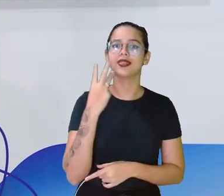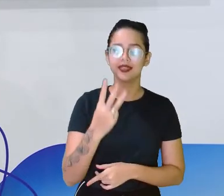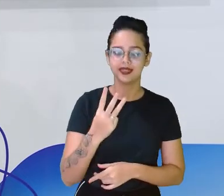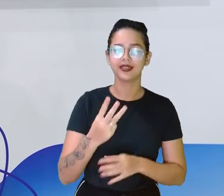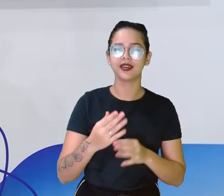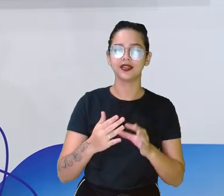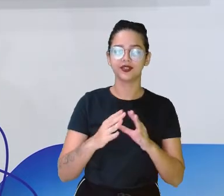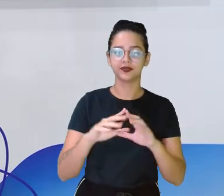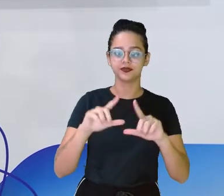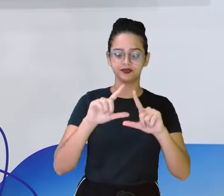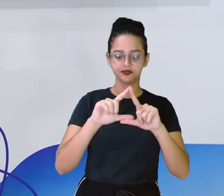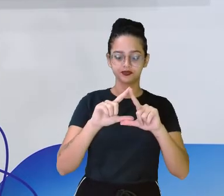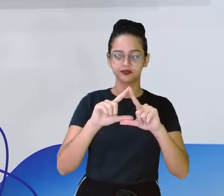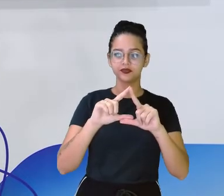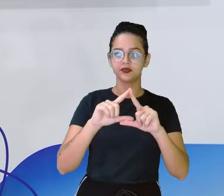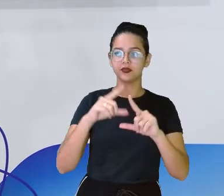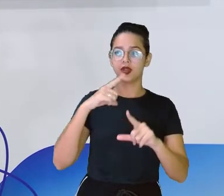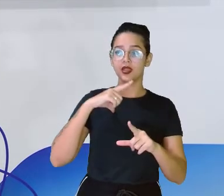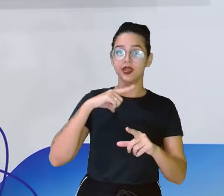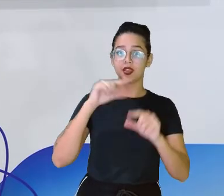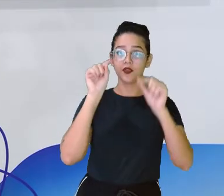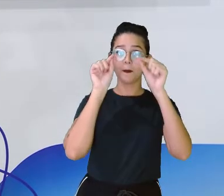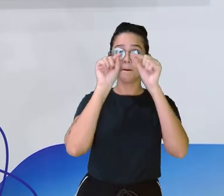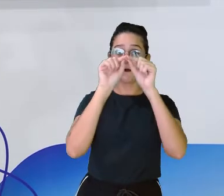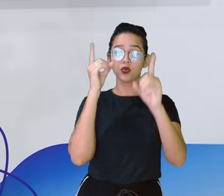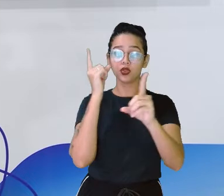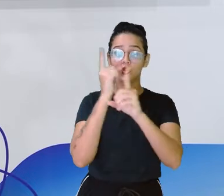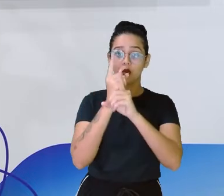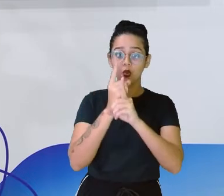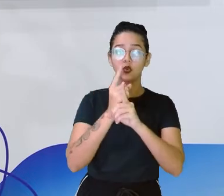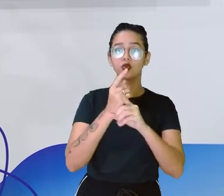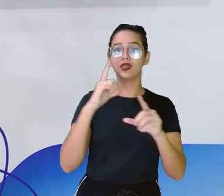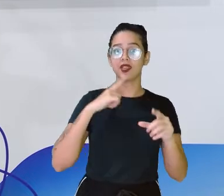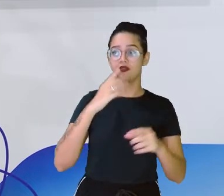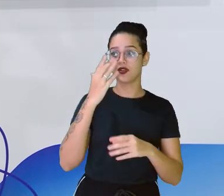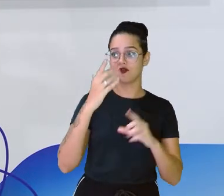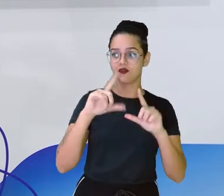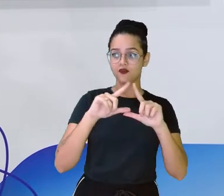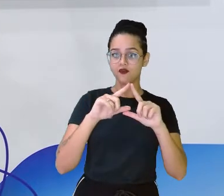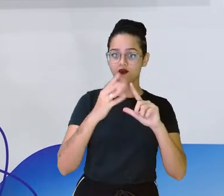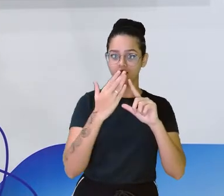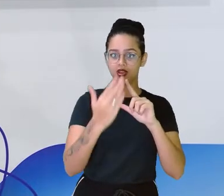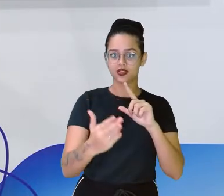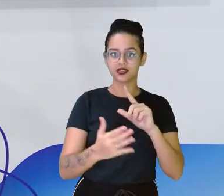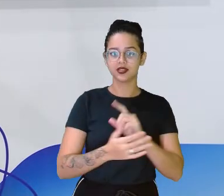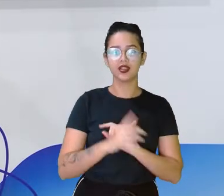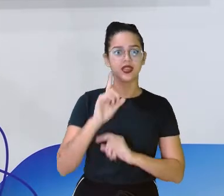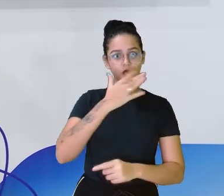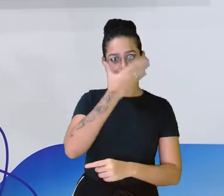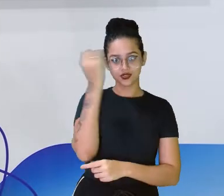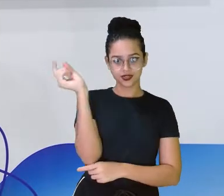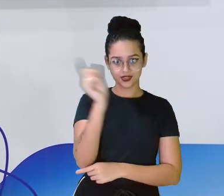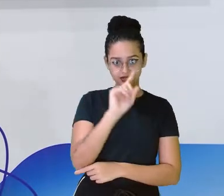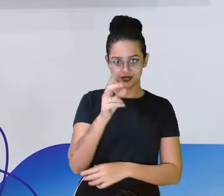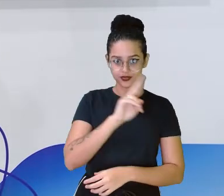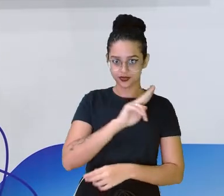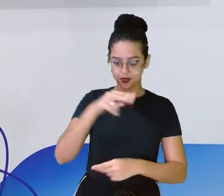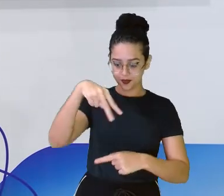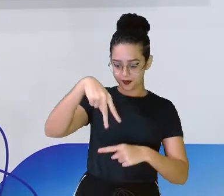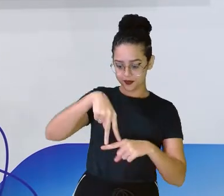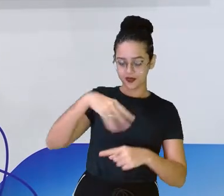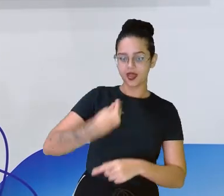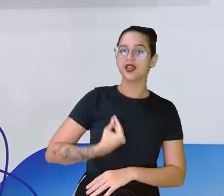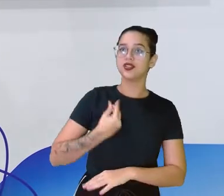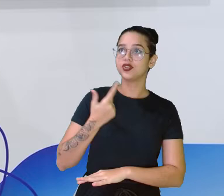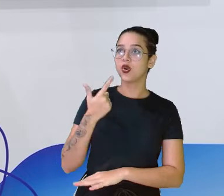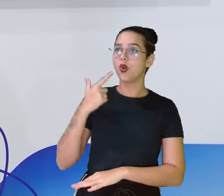face triangular, teve ponto de encontro, pirâmide. Não esquece disso. Existe